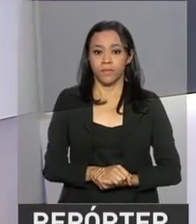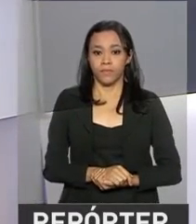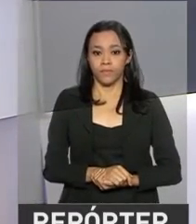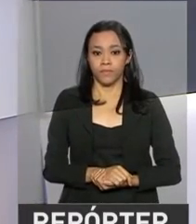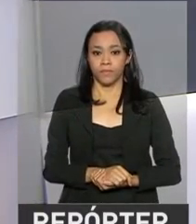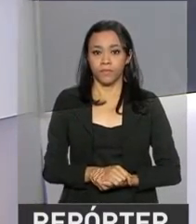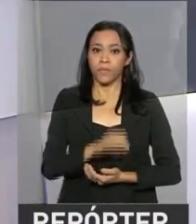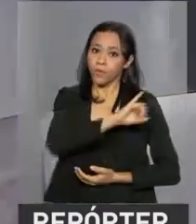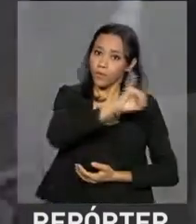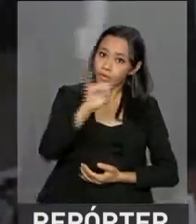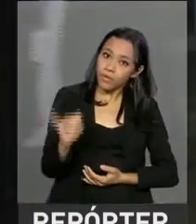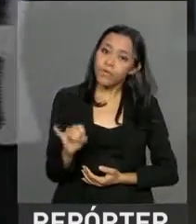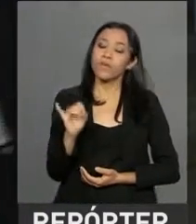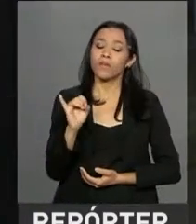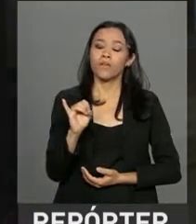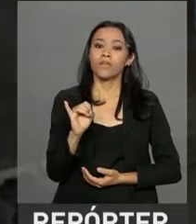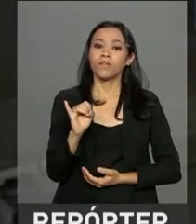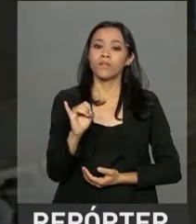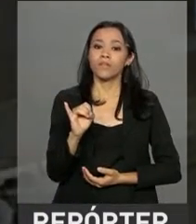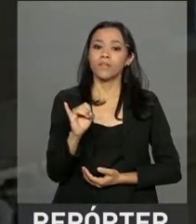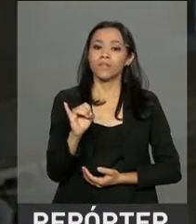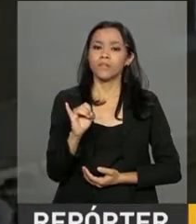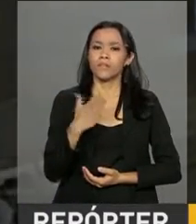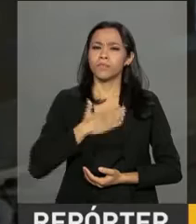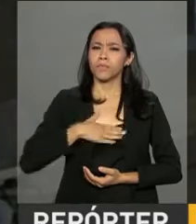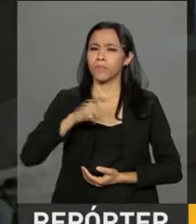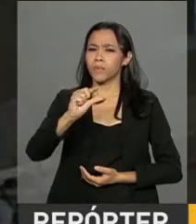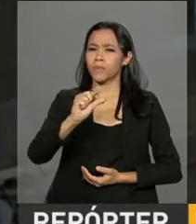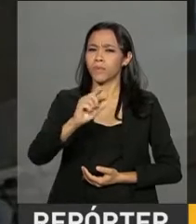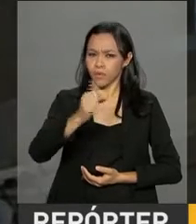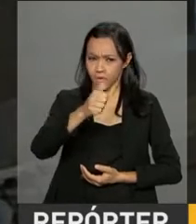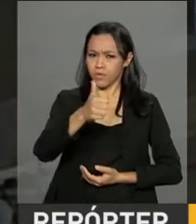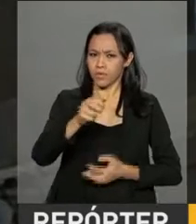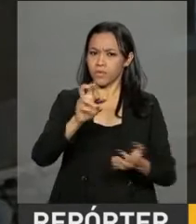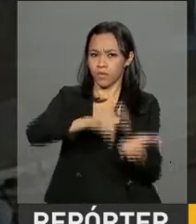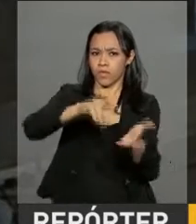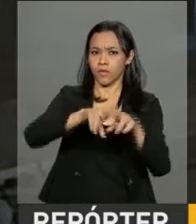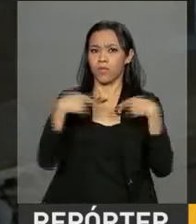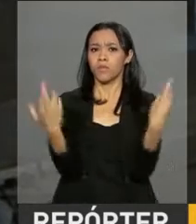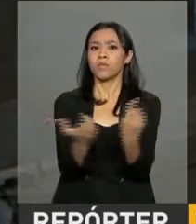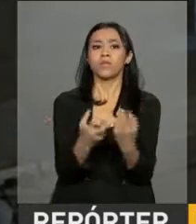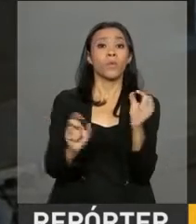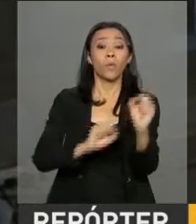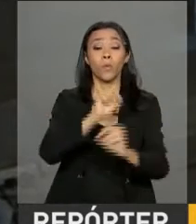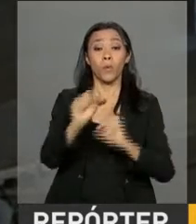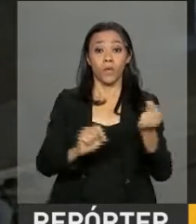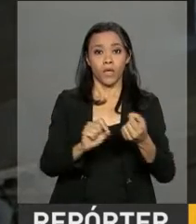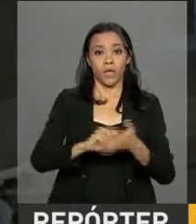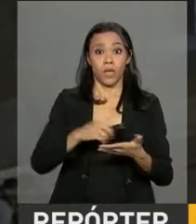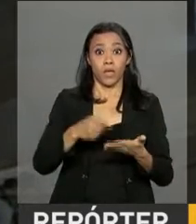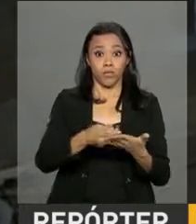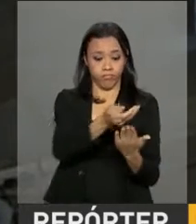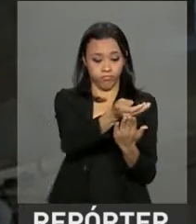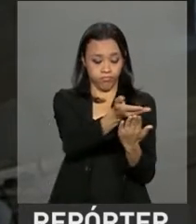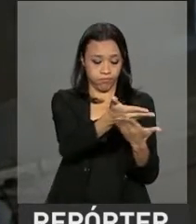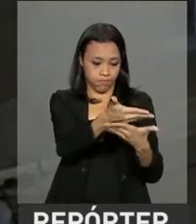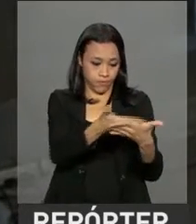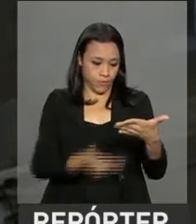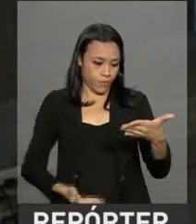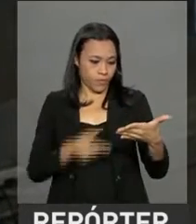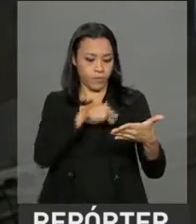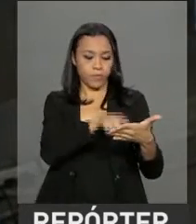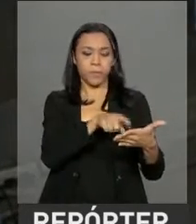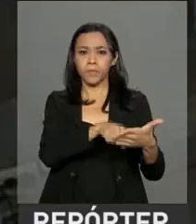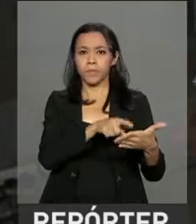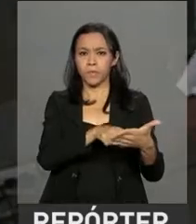Olá, Leandro. A sessão começou logo pouco mais das 11 horas da manhã, com uma análise de um requerimento apresentado pelo Partido